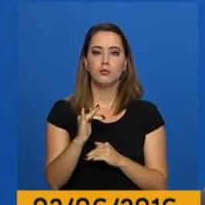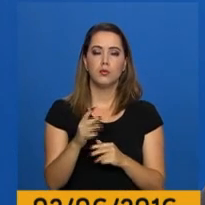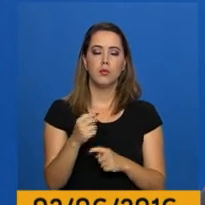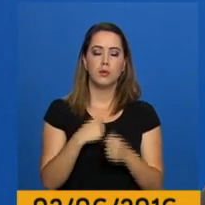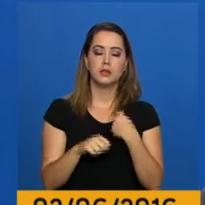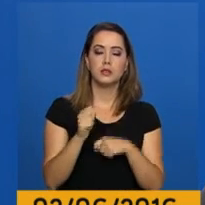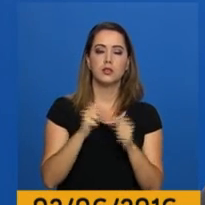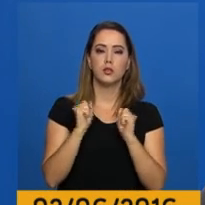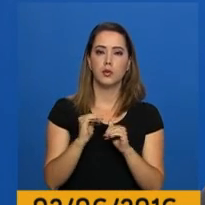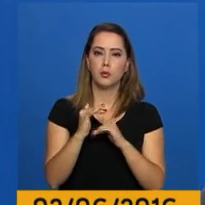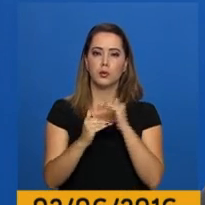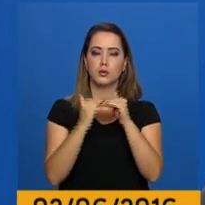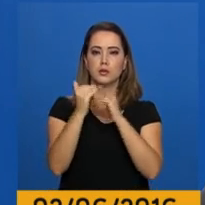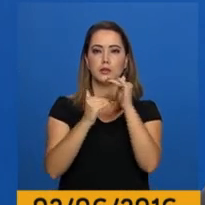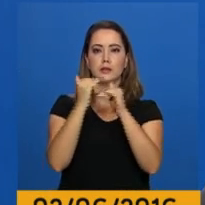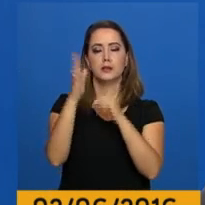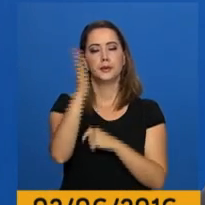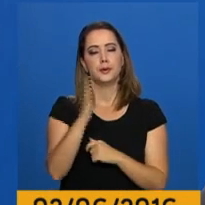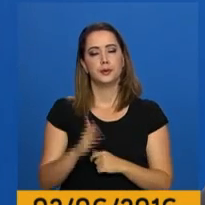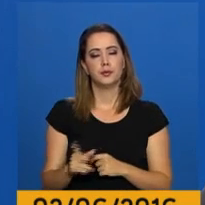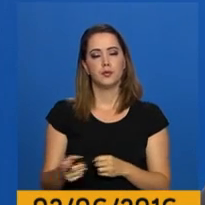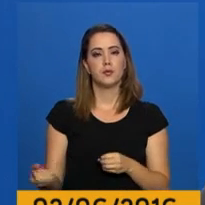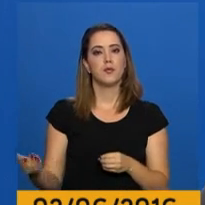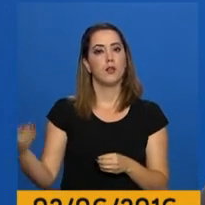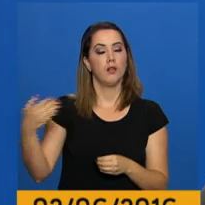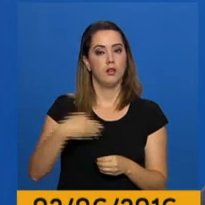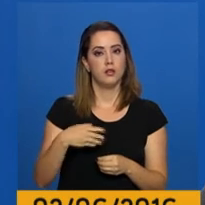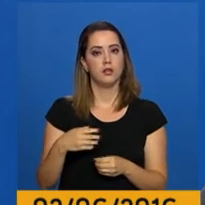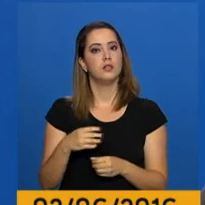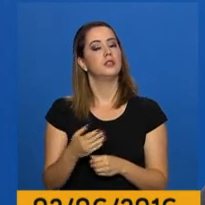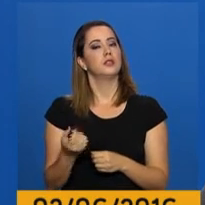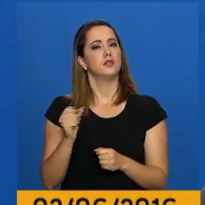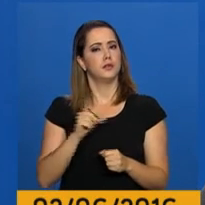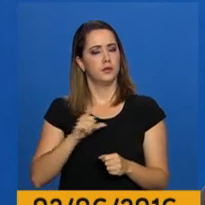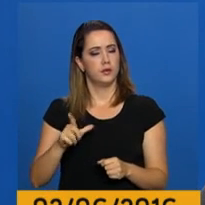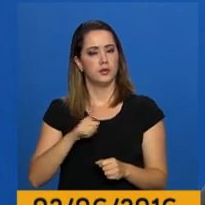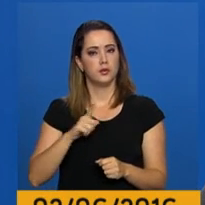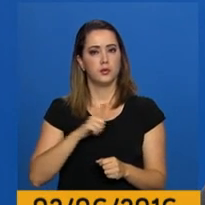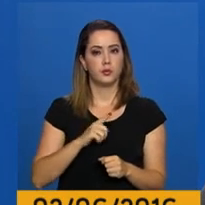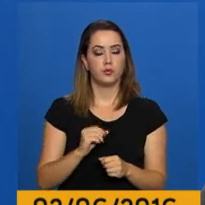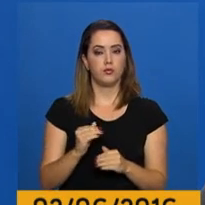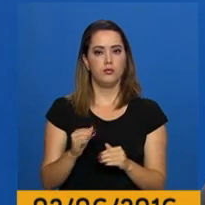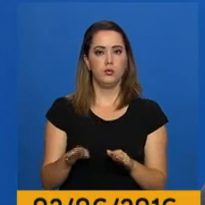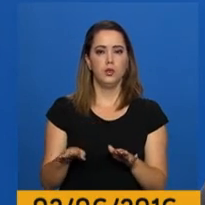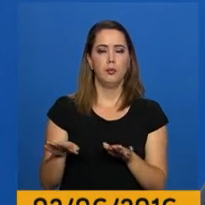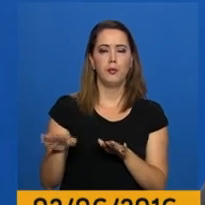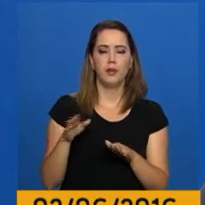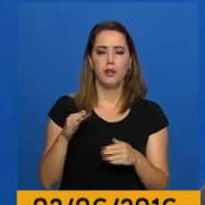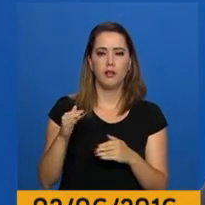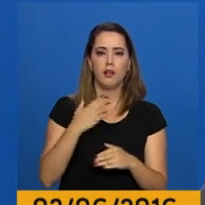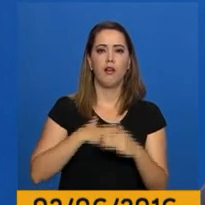do Brasil e trazendo, acima de tudo, uma trajetória de estabilização da dívida pública.